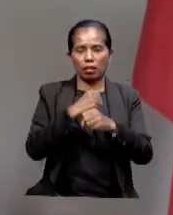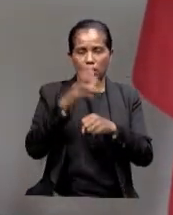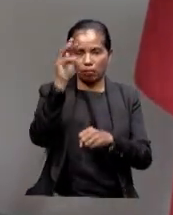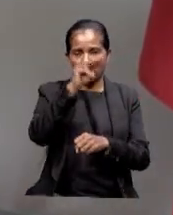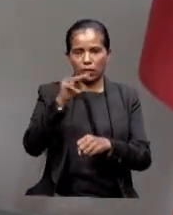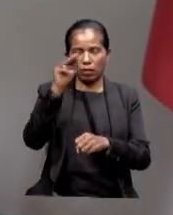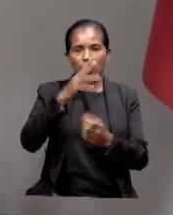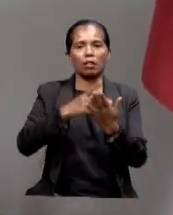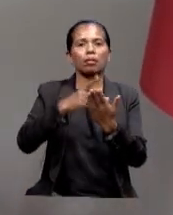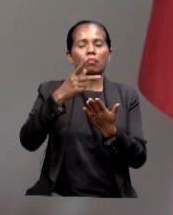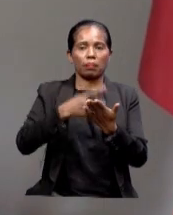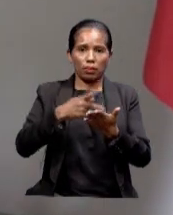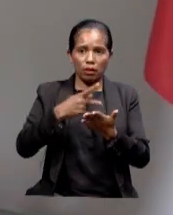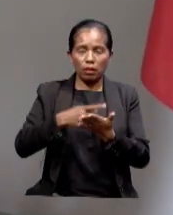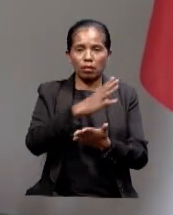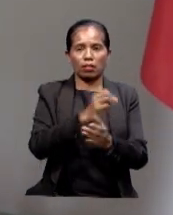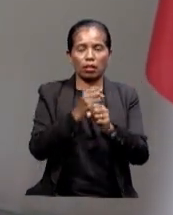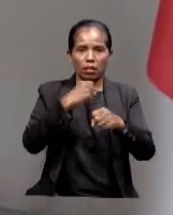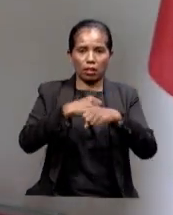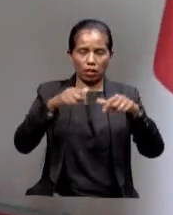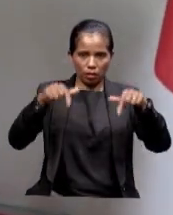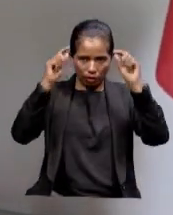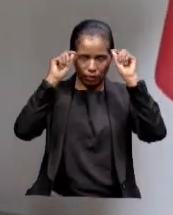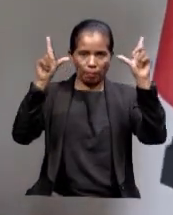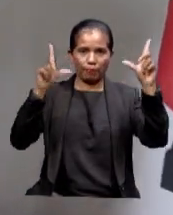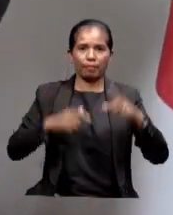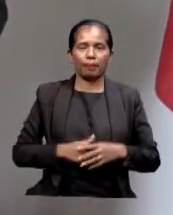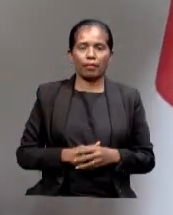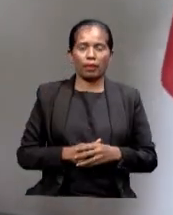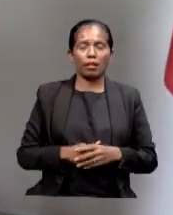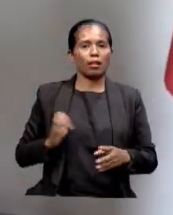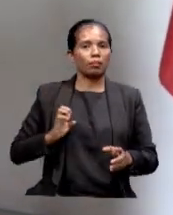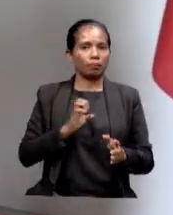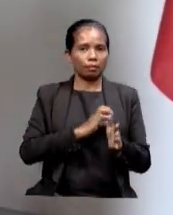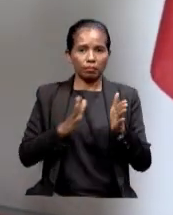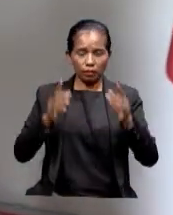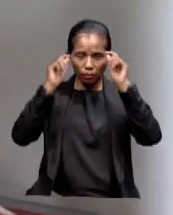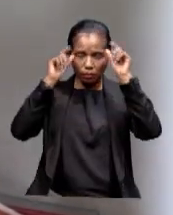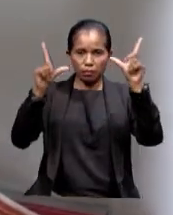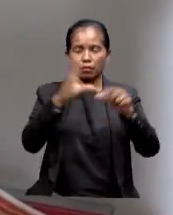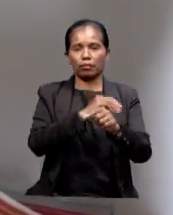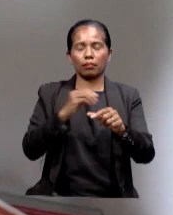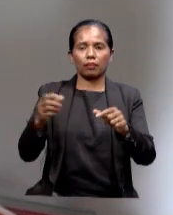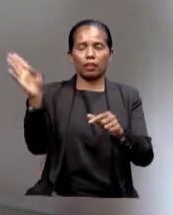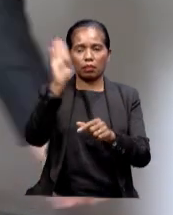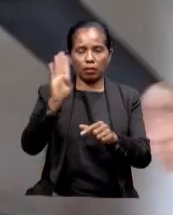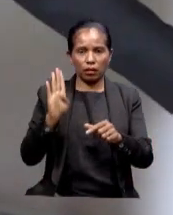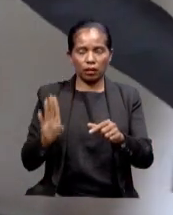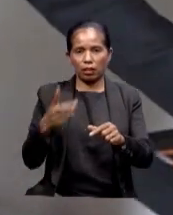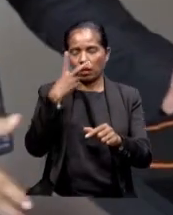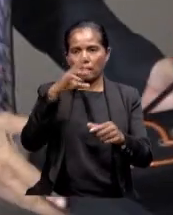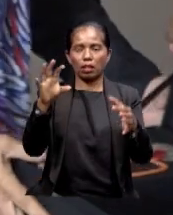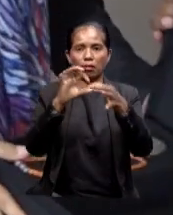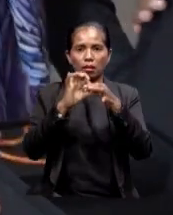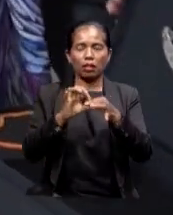projetu bilateral hirak nebe, sehalau hela iha Timor-Leste. Embaixador Timor-Leste iha Brasil Olimpio Branco, akompanya